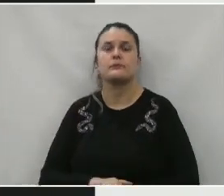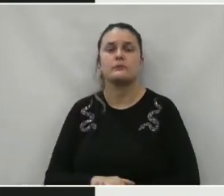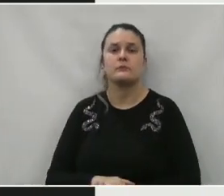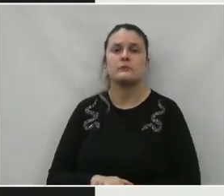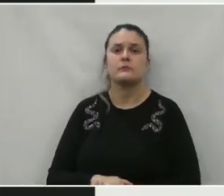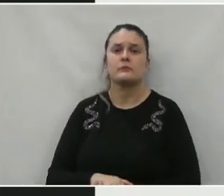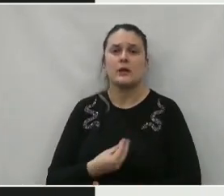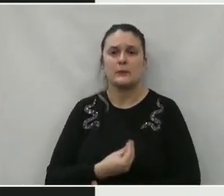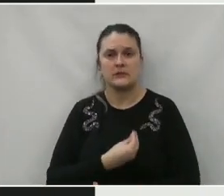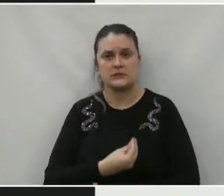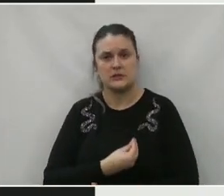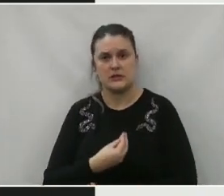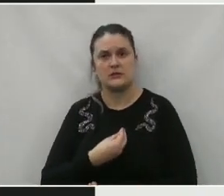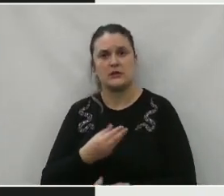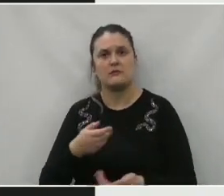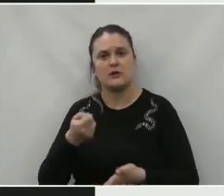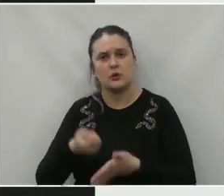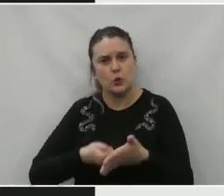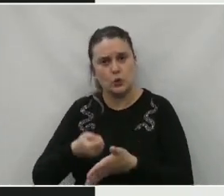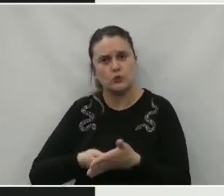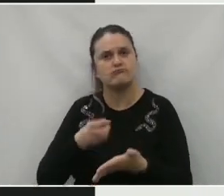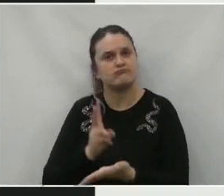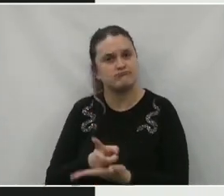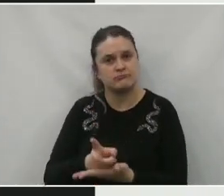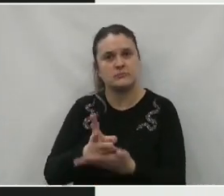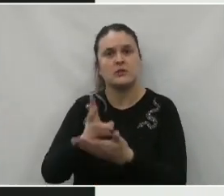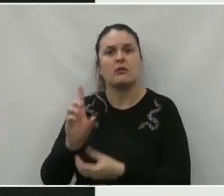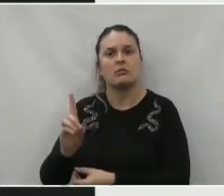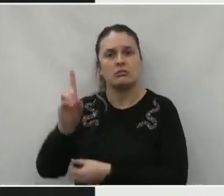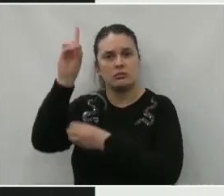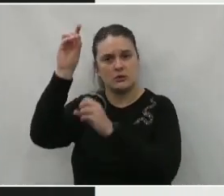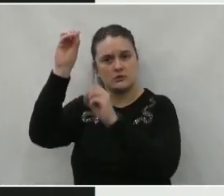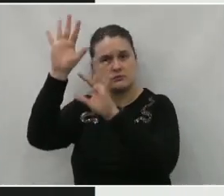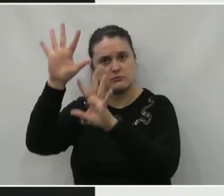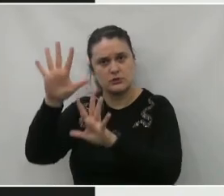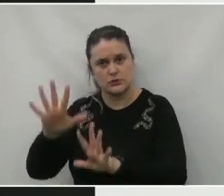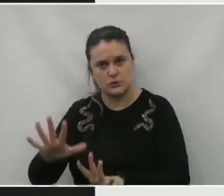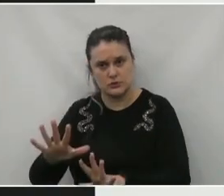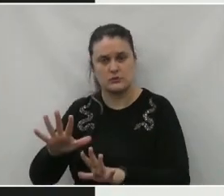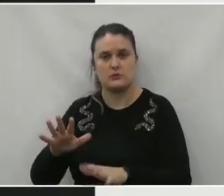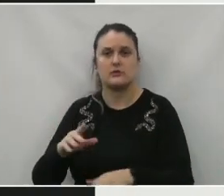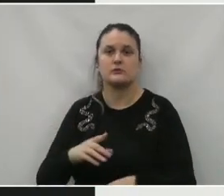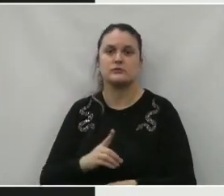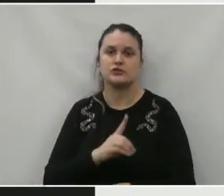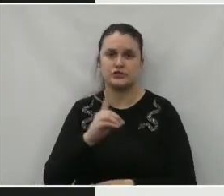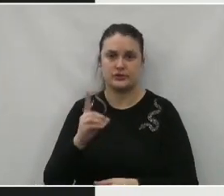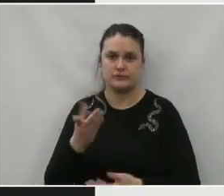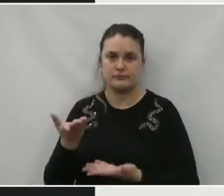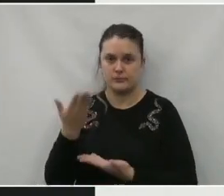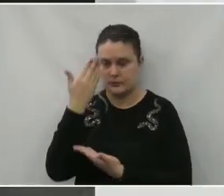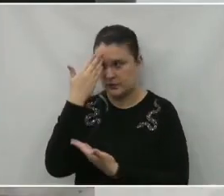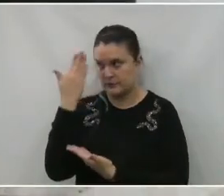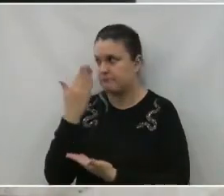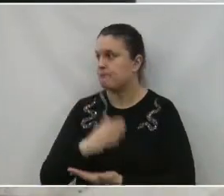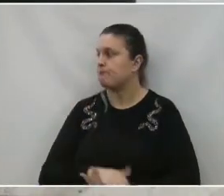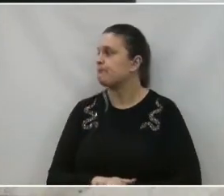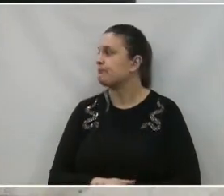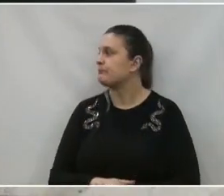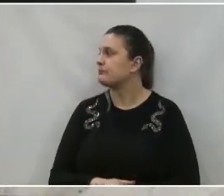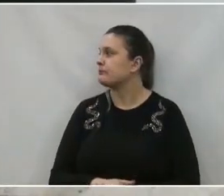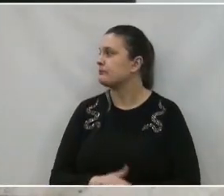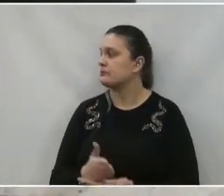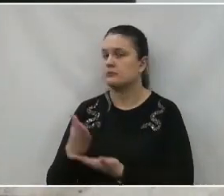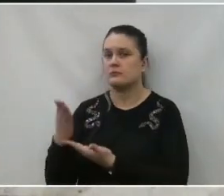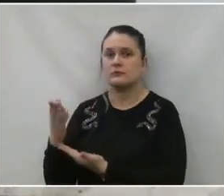que estão aí nessa luta também. Que Deus os abençoe nesse dia. Obrigada. Com a